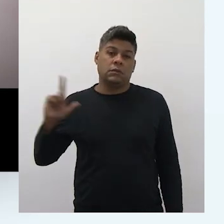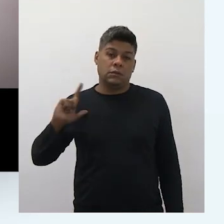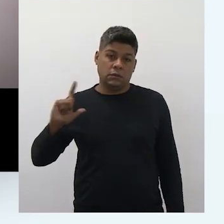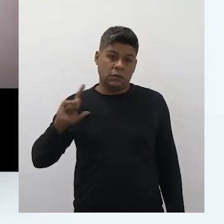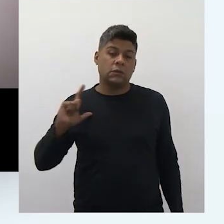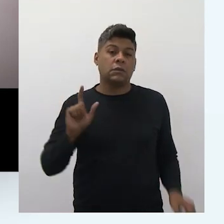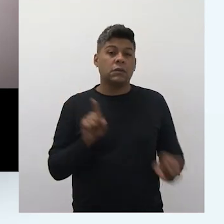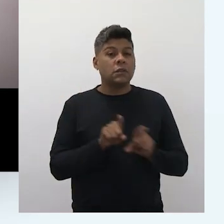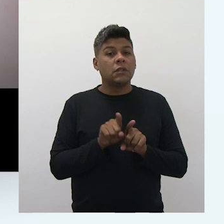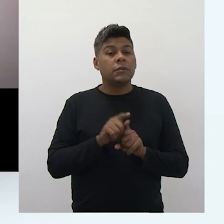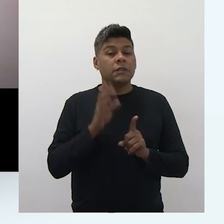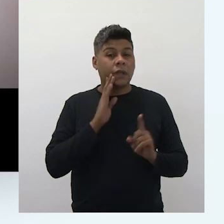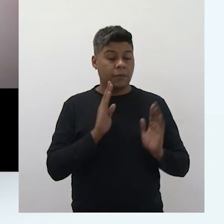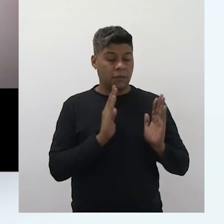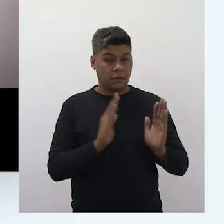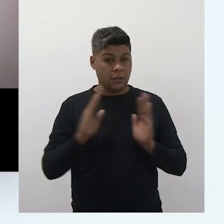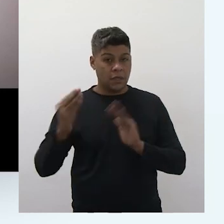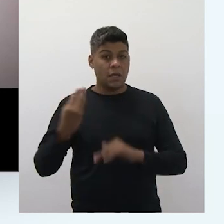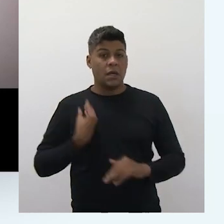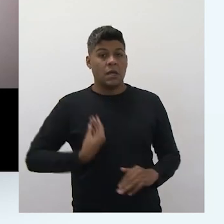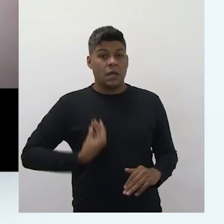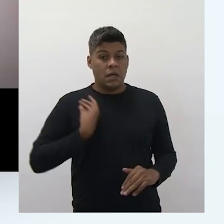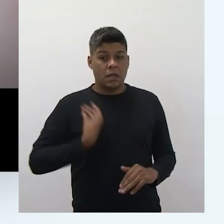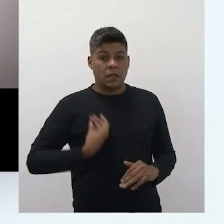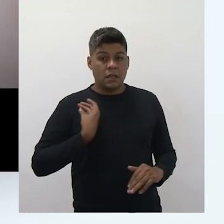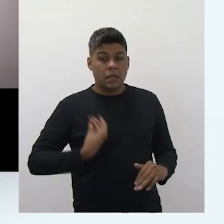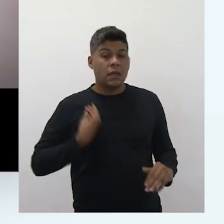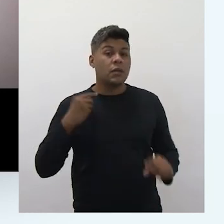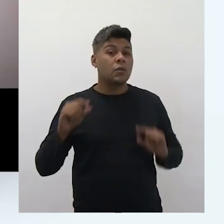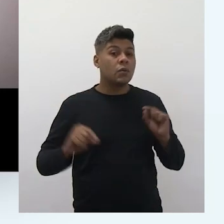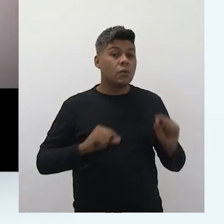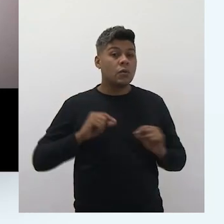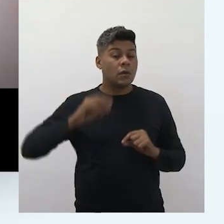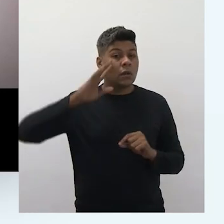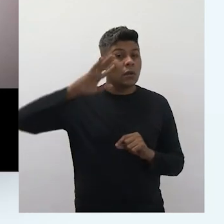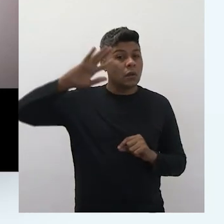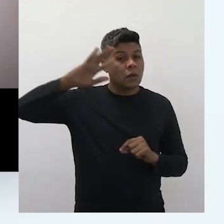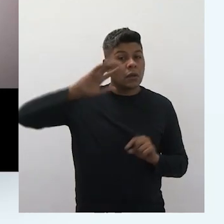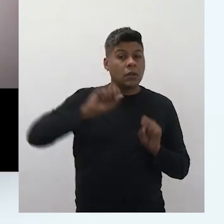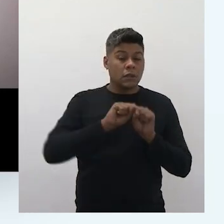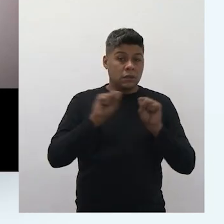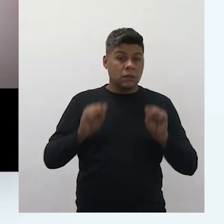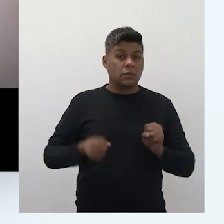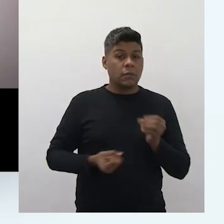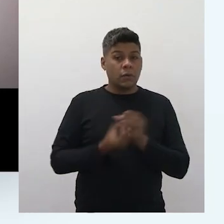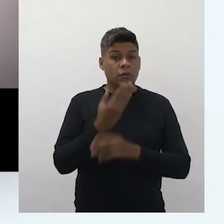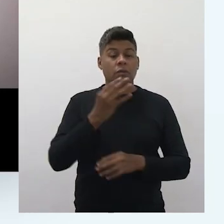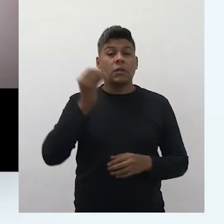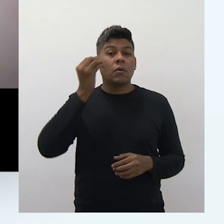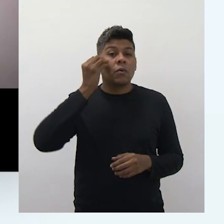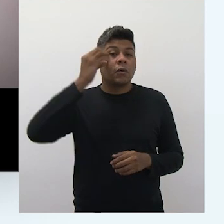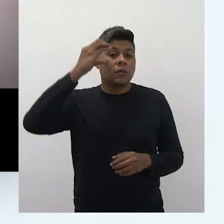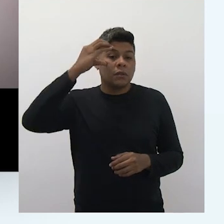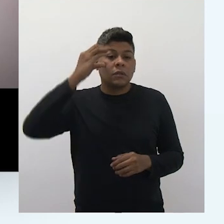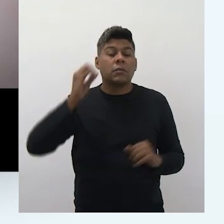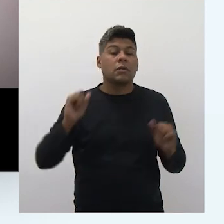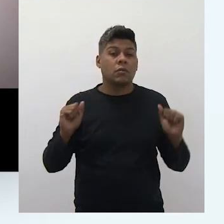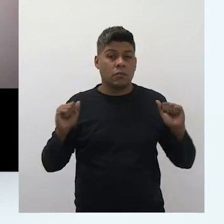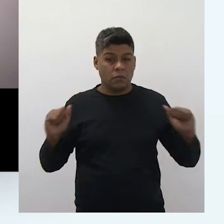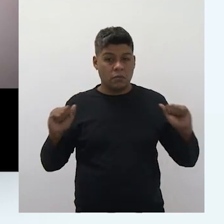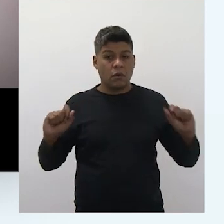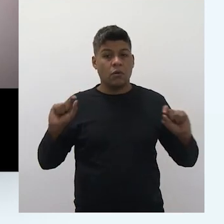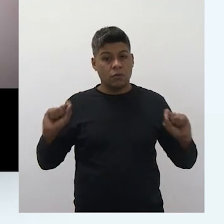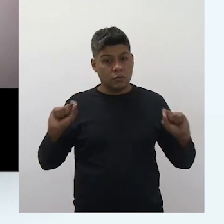cria um modelo fragmentado da realidade e alienante do sistema de produção de conhecimento, que poderia